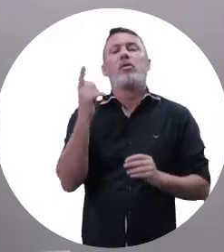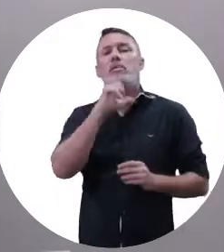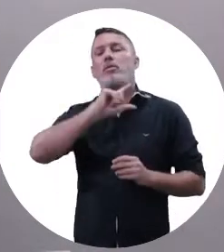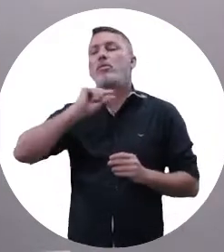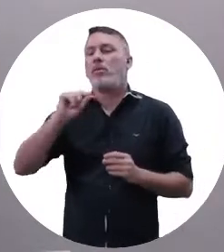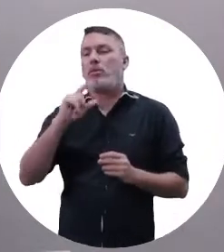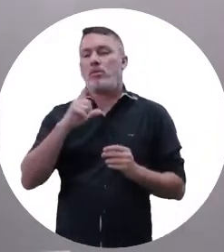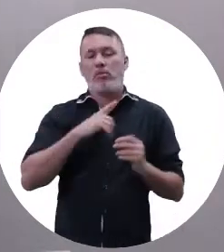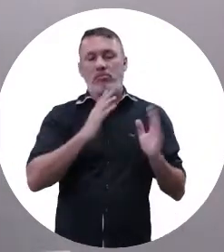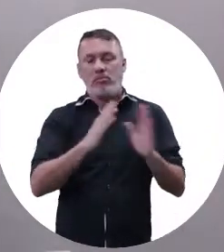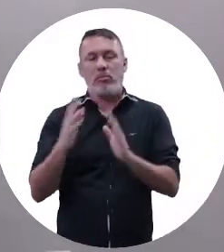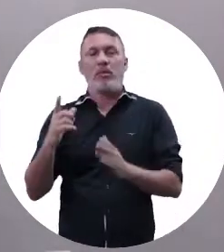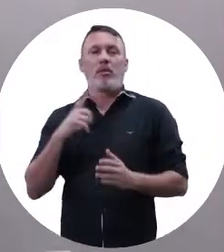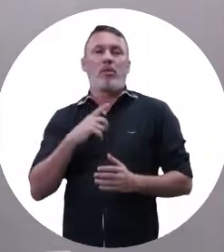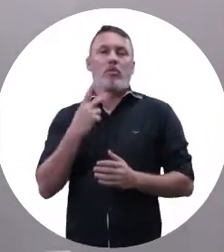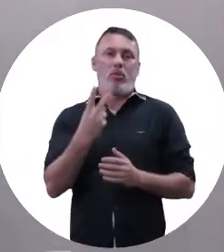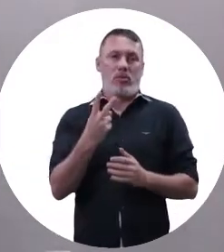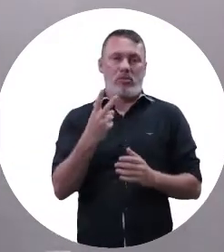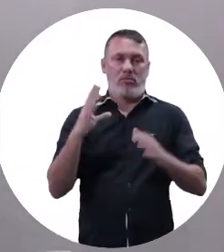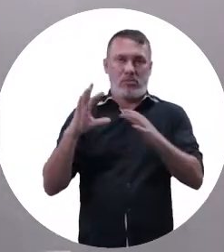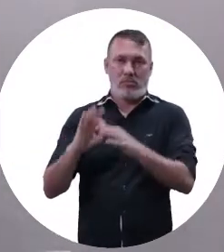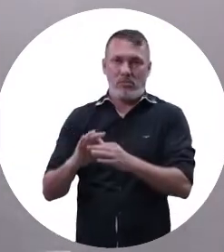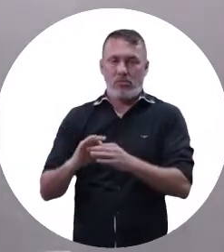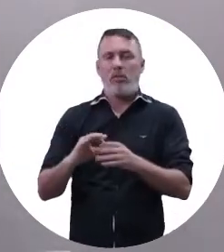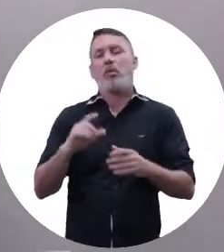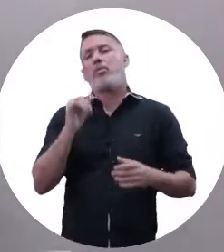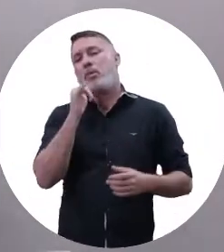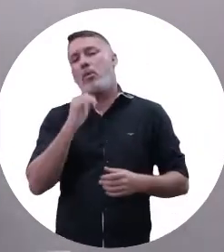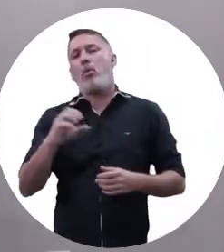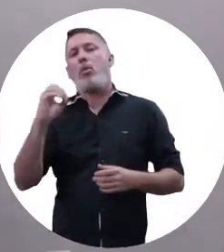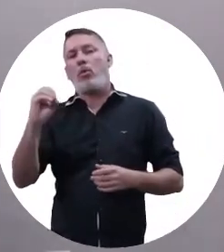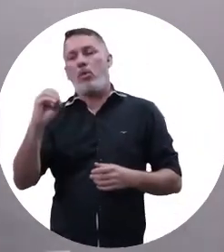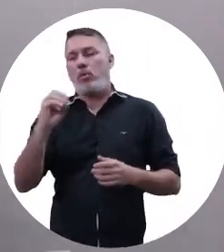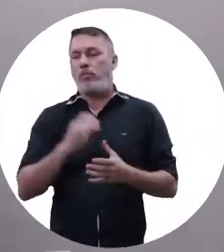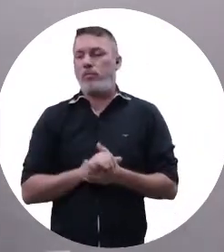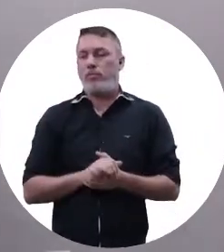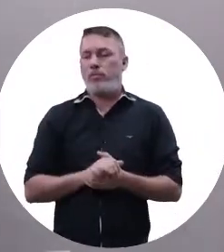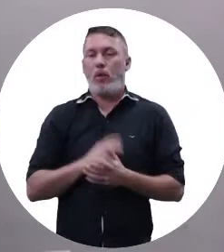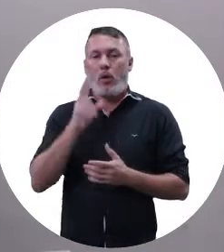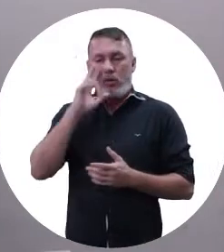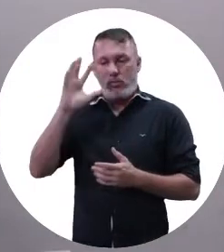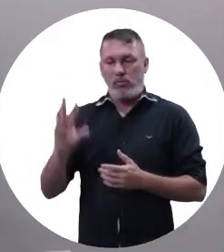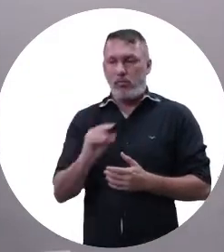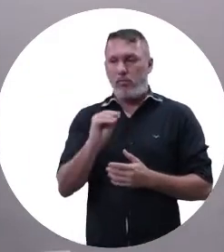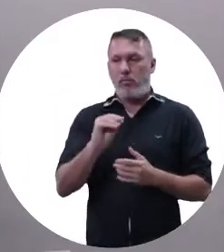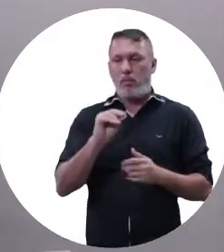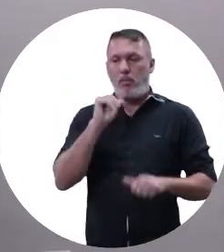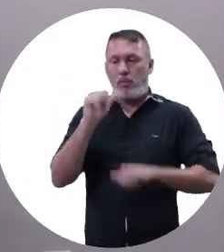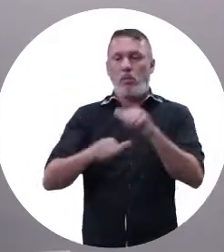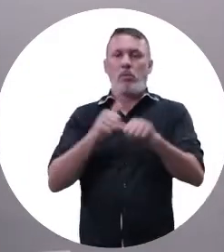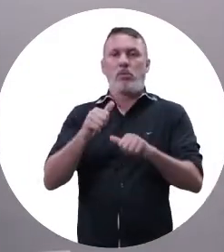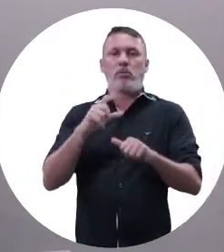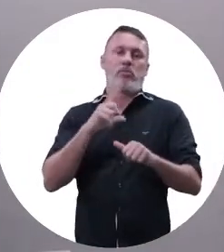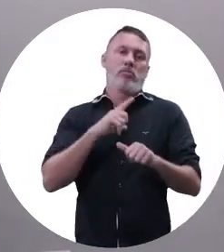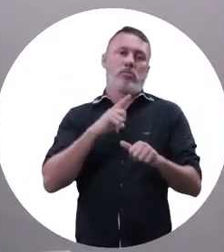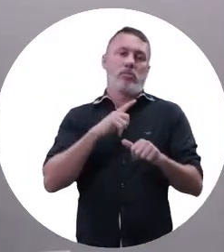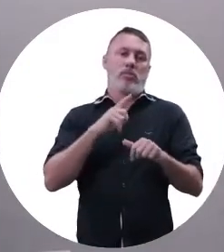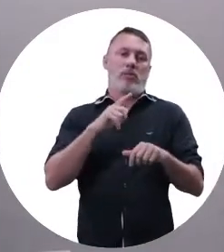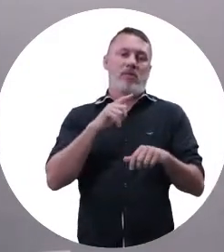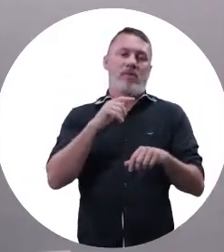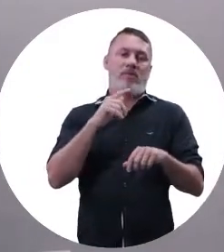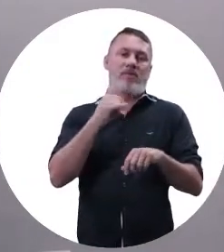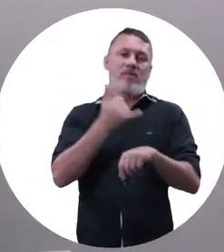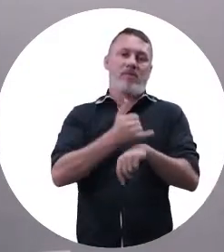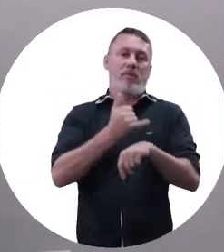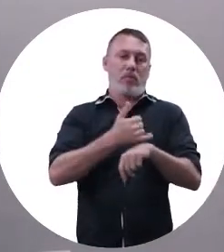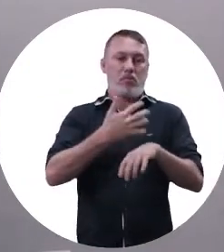fazer? O oxigênio precisa receber 2 elétrons, não precisa? Então pega o oxigênio e transfira os elétrons do